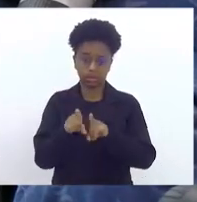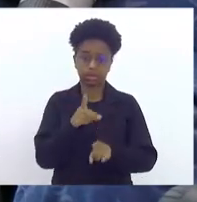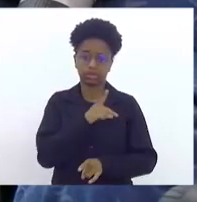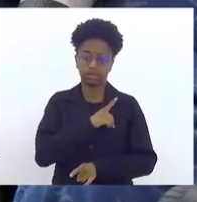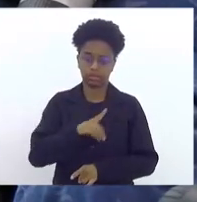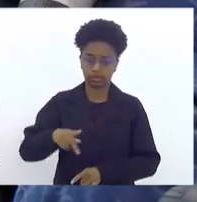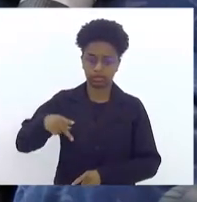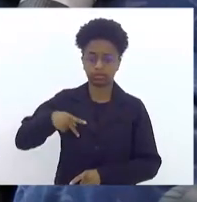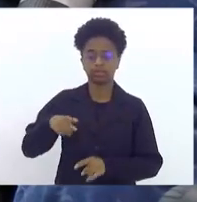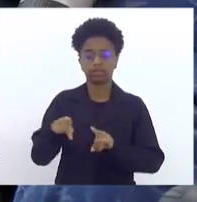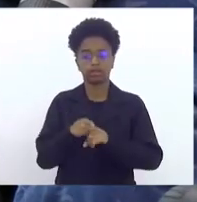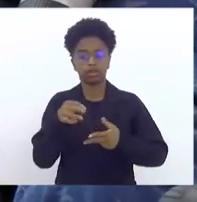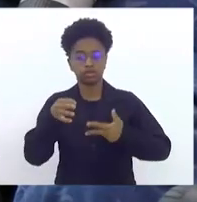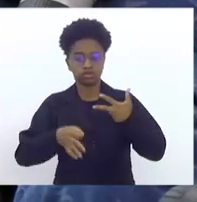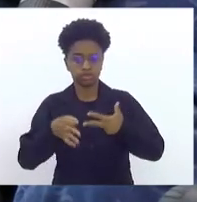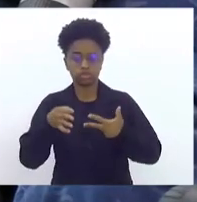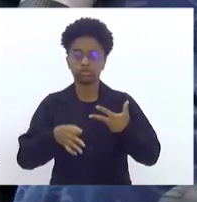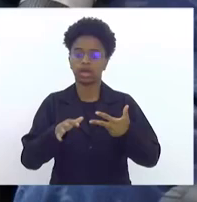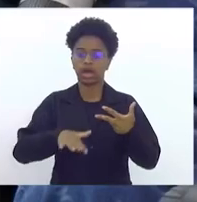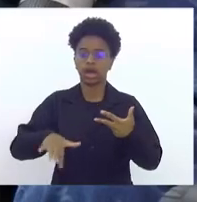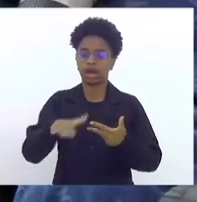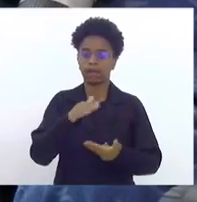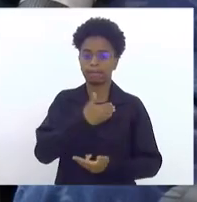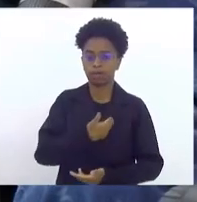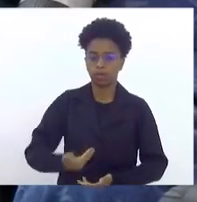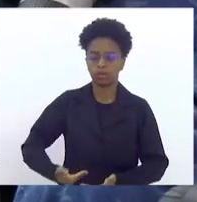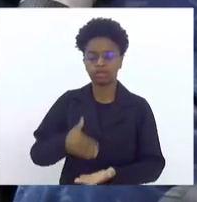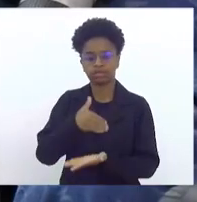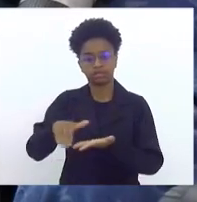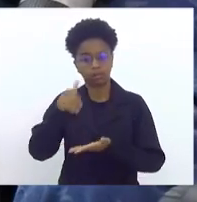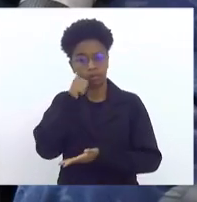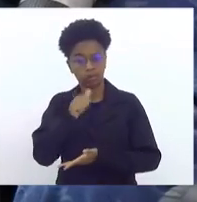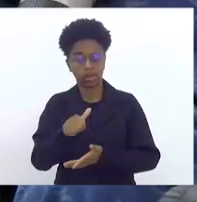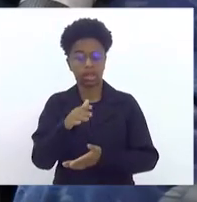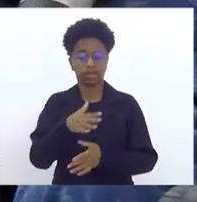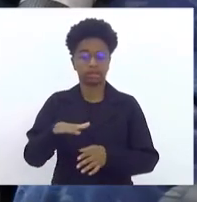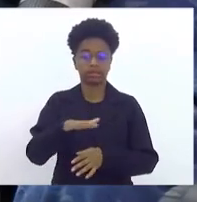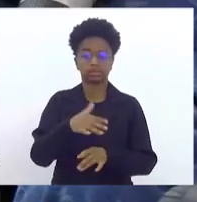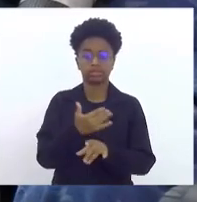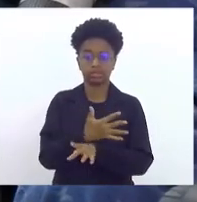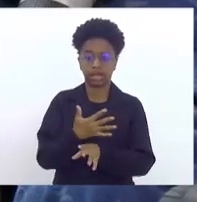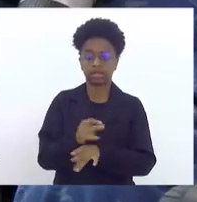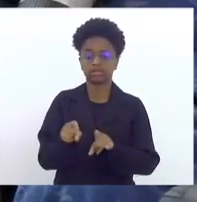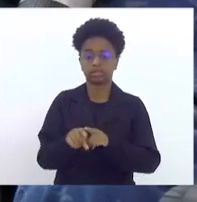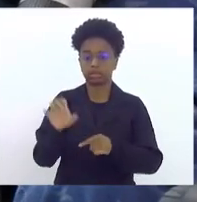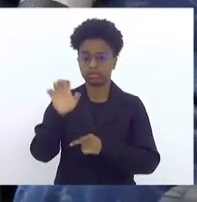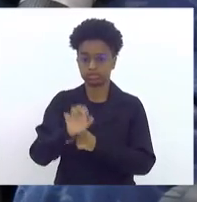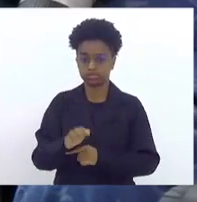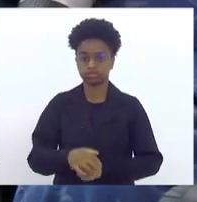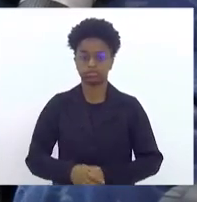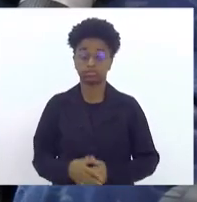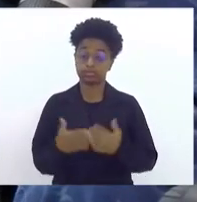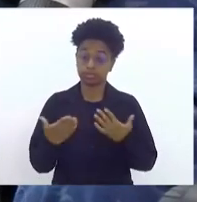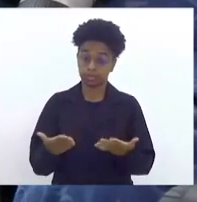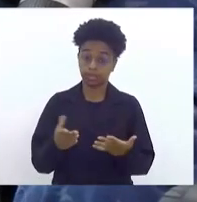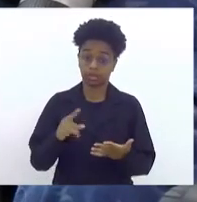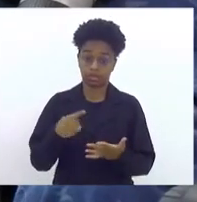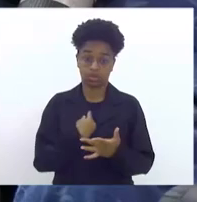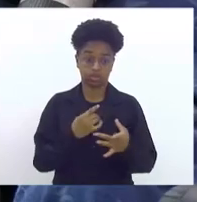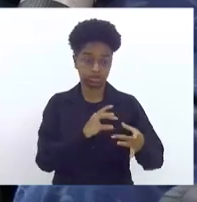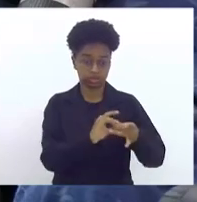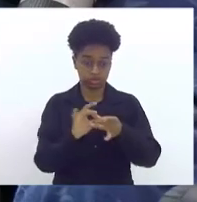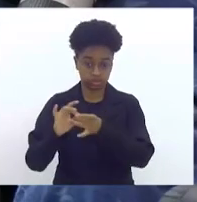os equipamentos públicos Secretaria da Mulher tanto do município quanto do Estado assim então nós nos